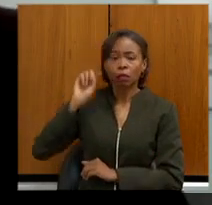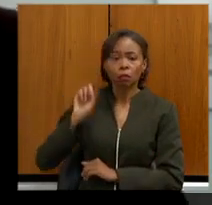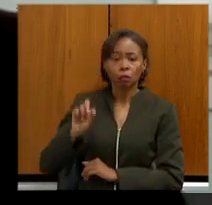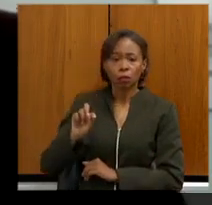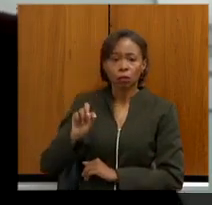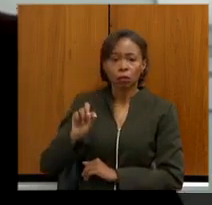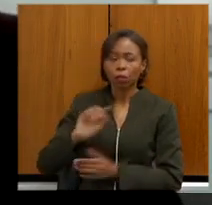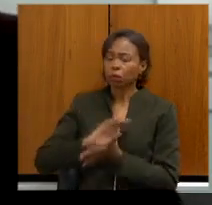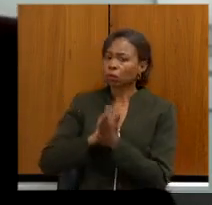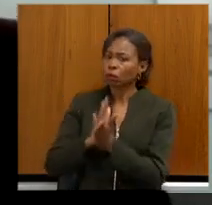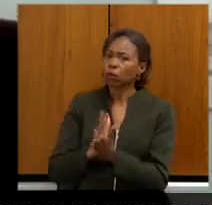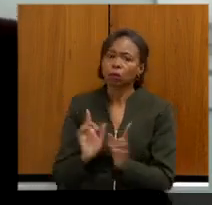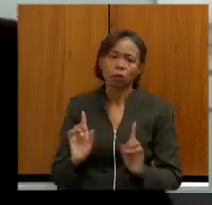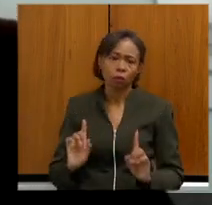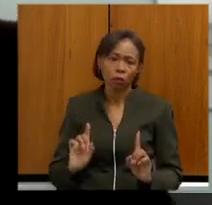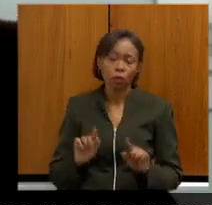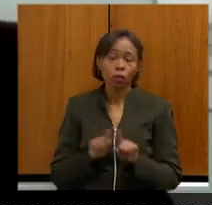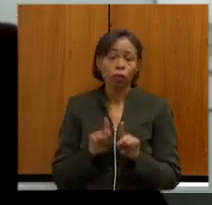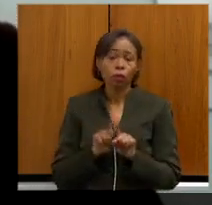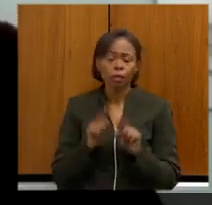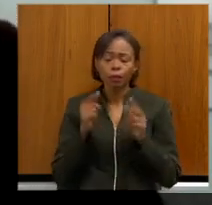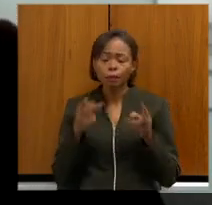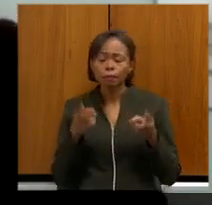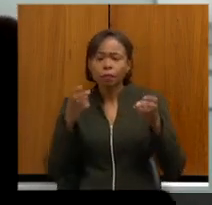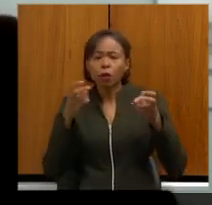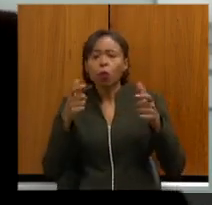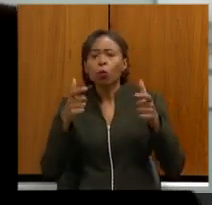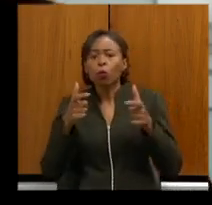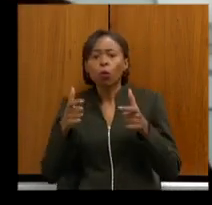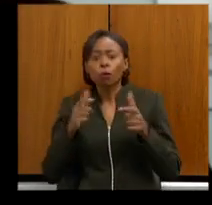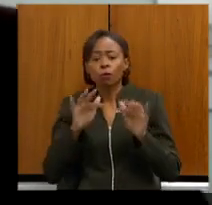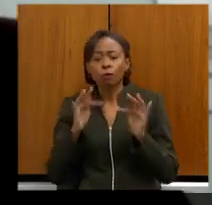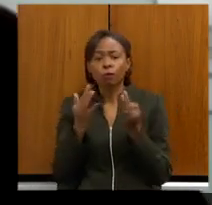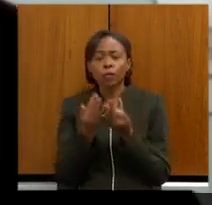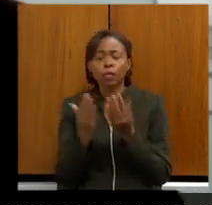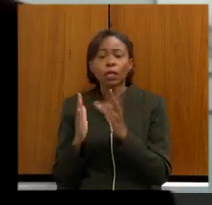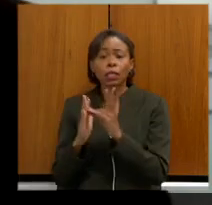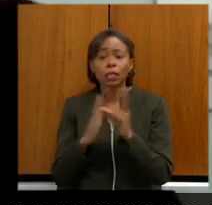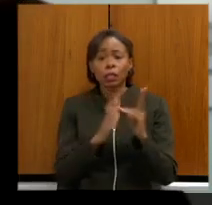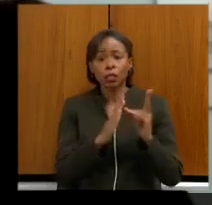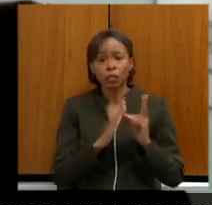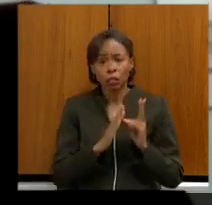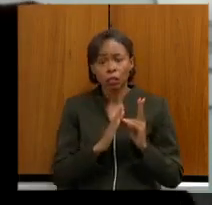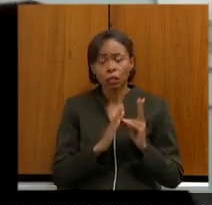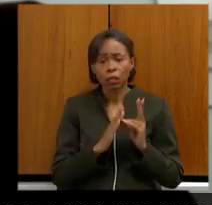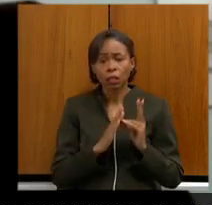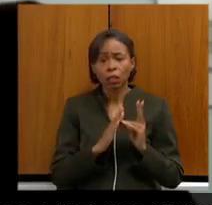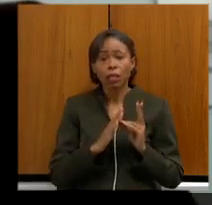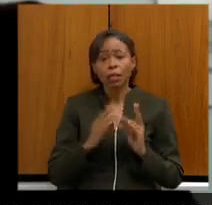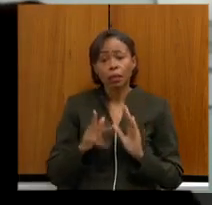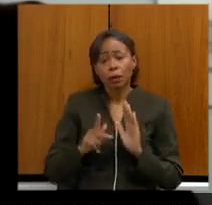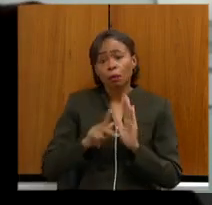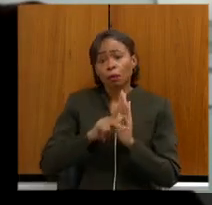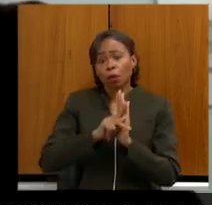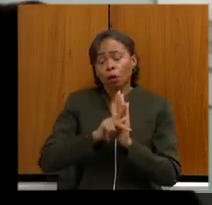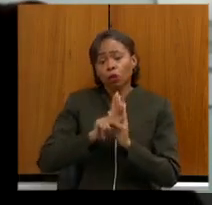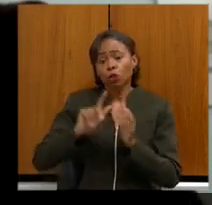identificar indivíduos e o famílias indígenas e ou pertencentes a os tradicionais